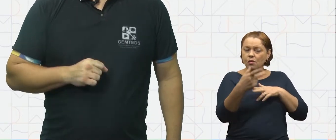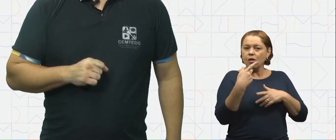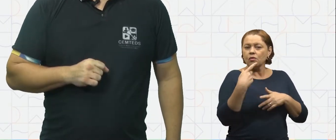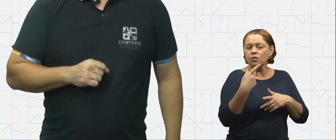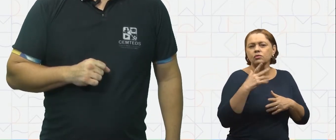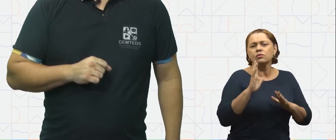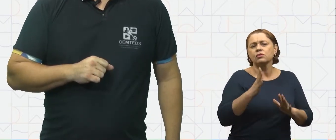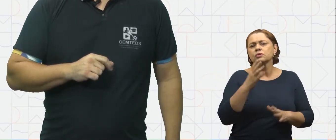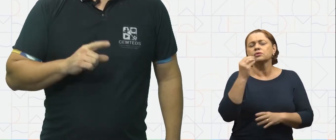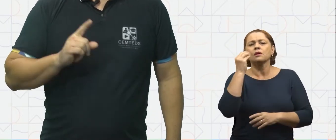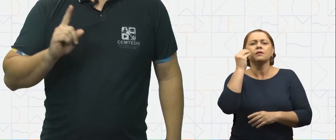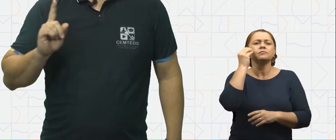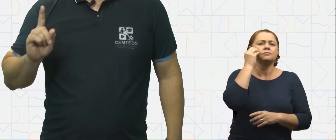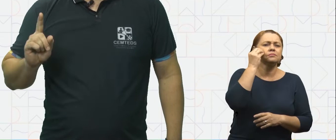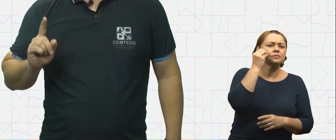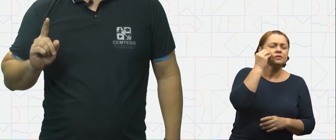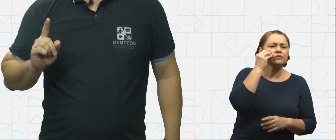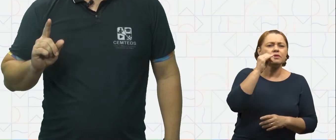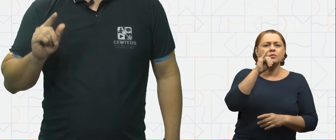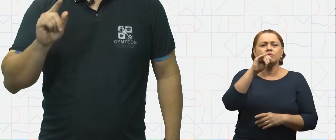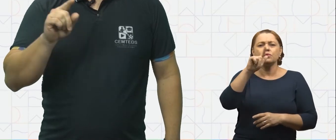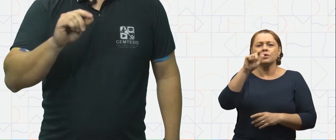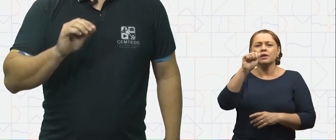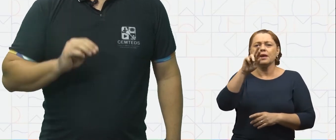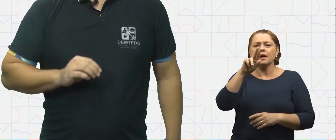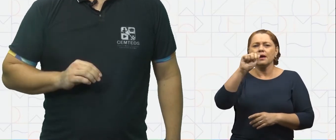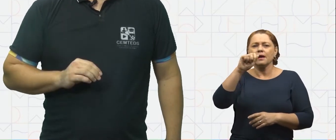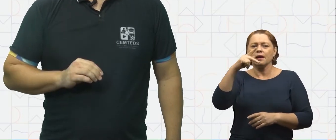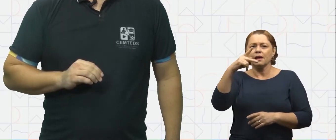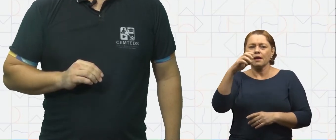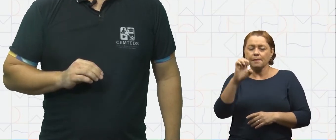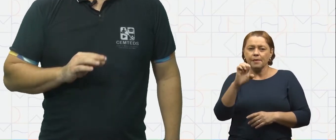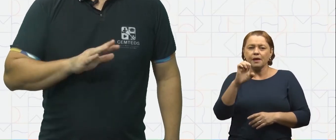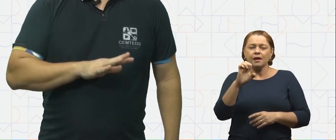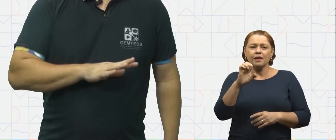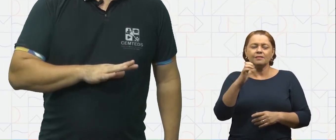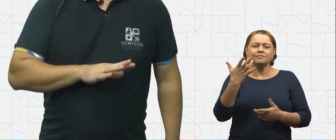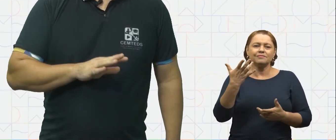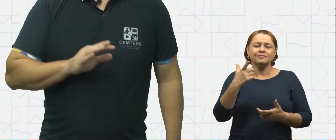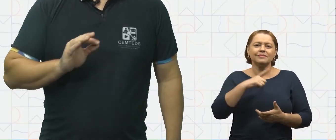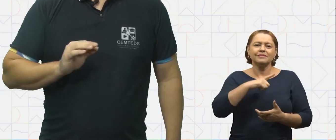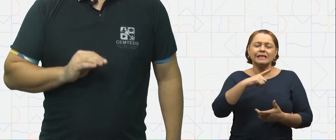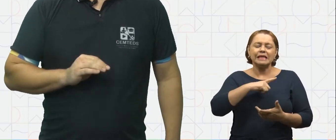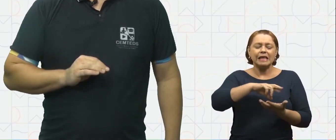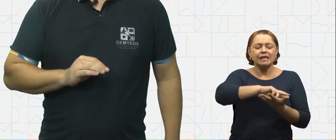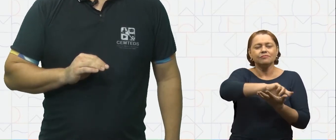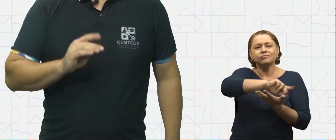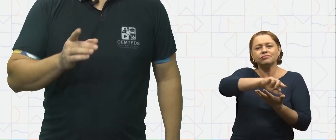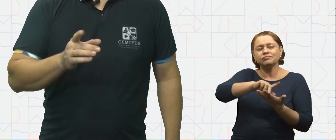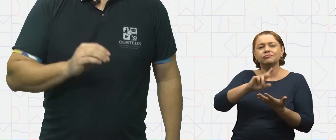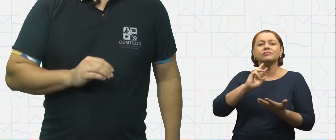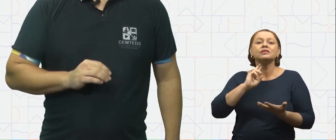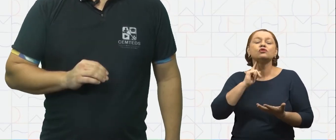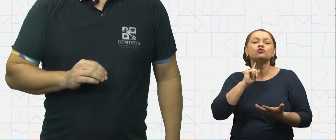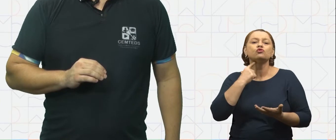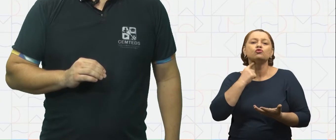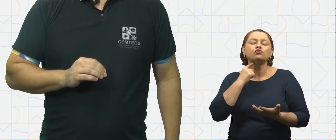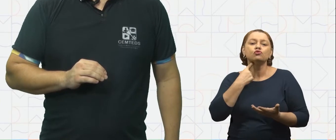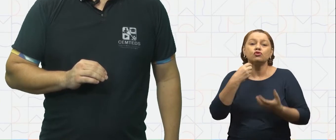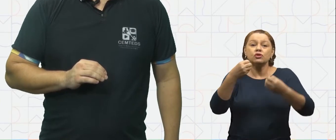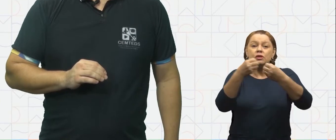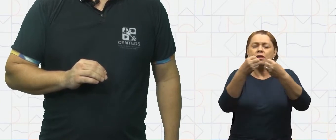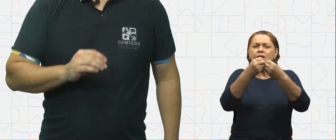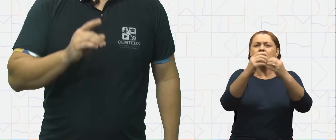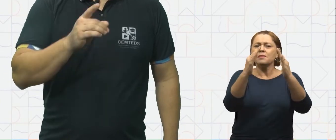já deve ter passado por algum igarapé que está cheio de resíduos na parte central da cidade, ou até mesmo aí perto da